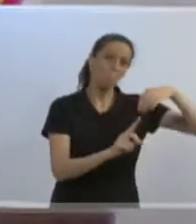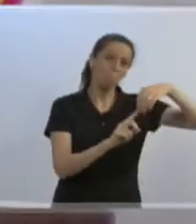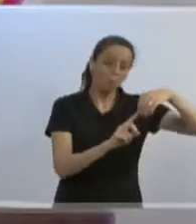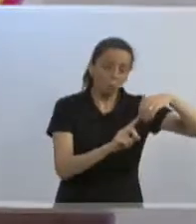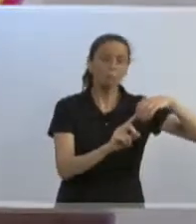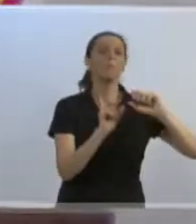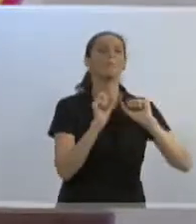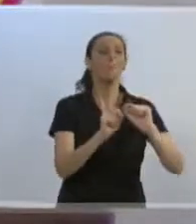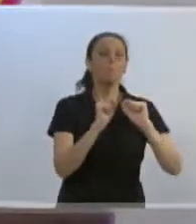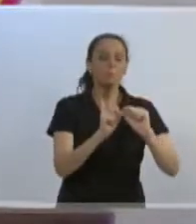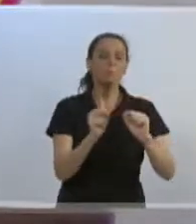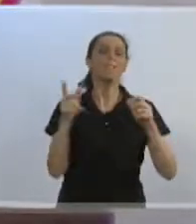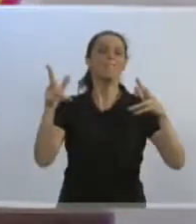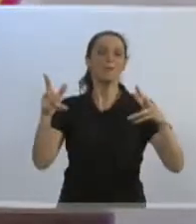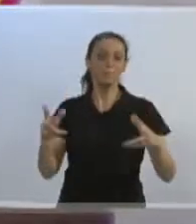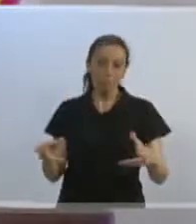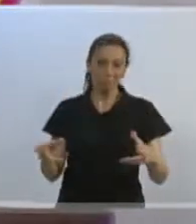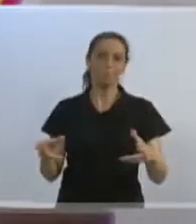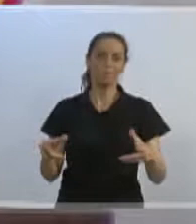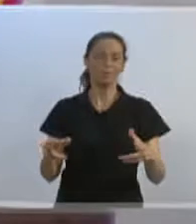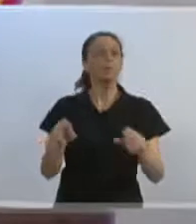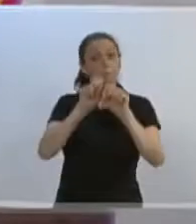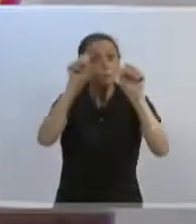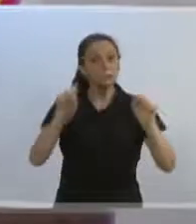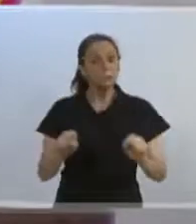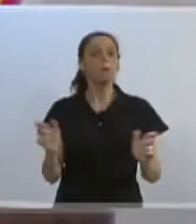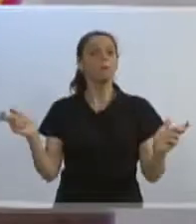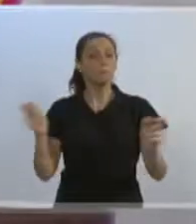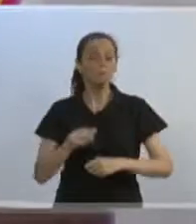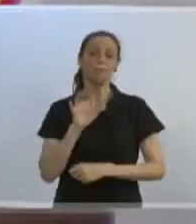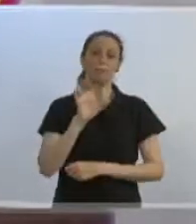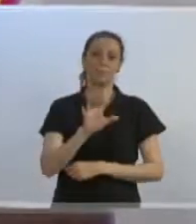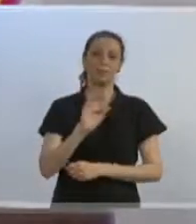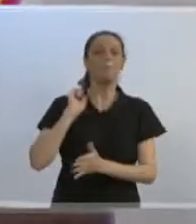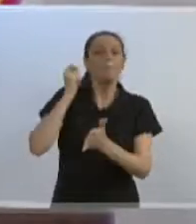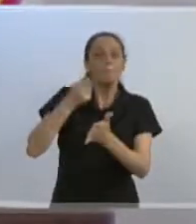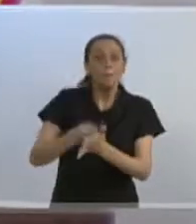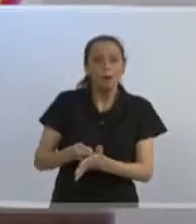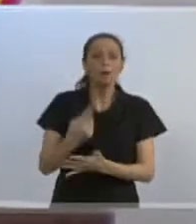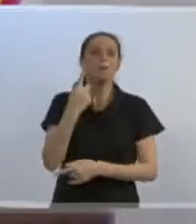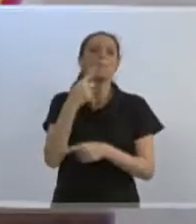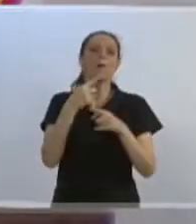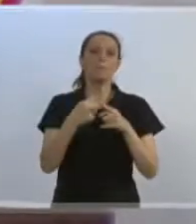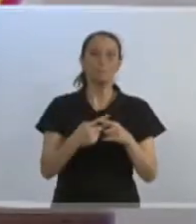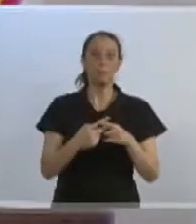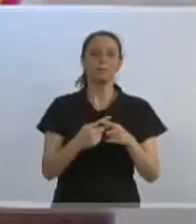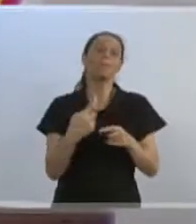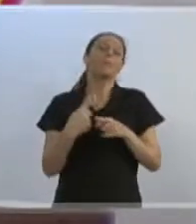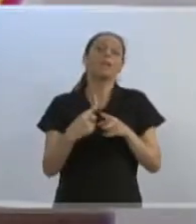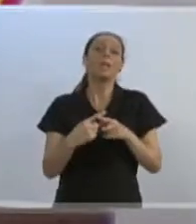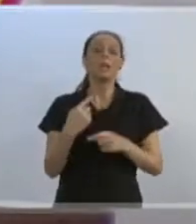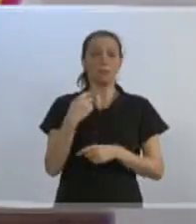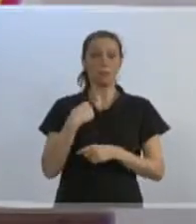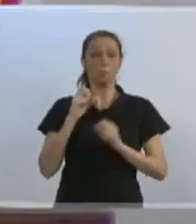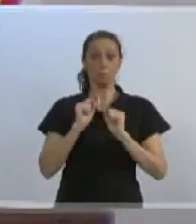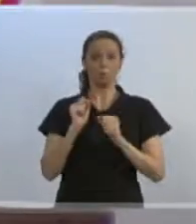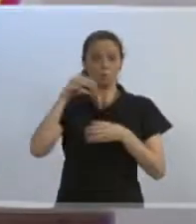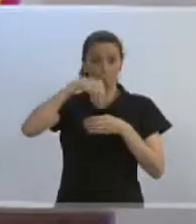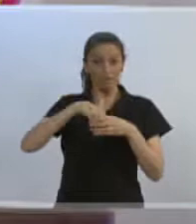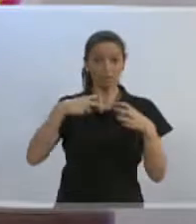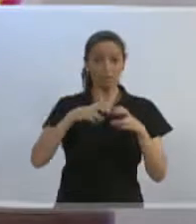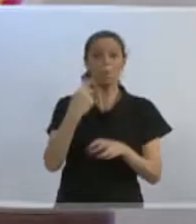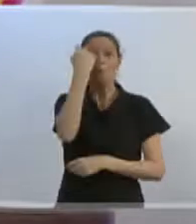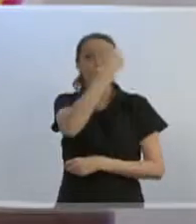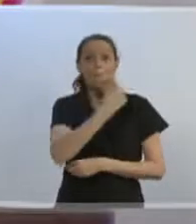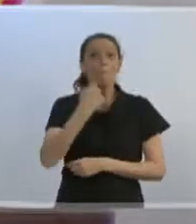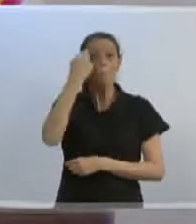pego a linha troncal 31. O sistema pode funcionar pagando-se uma tarifa para andar até 1 hora em 2 diferentes linhas. Em São